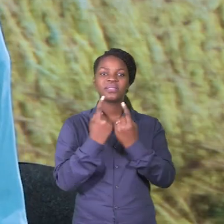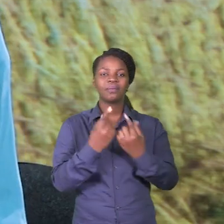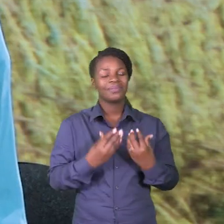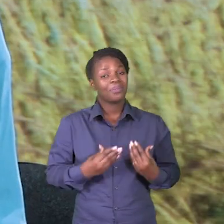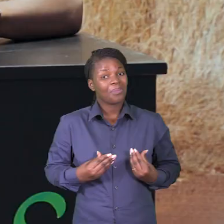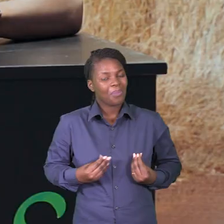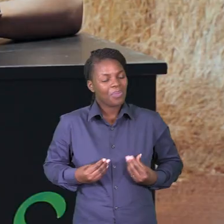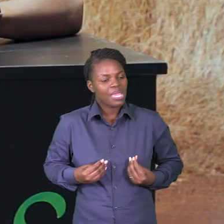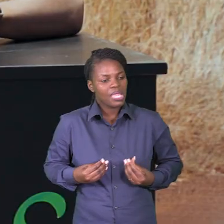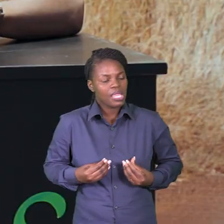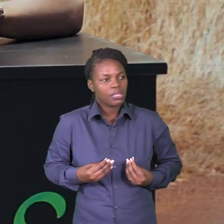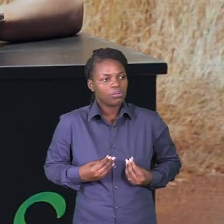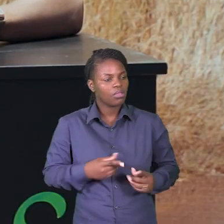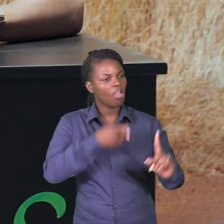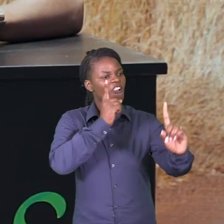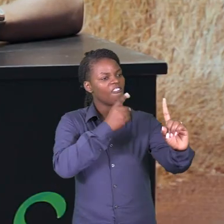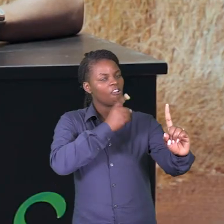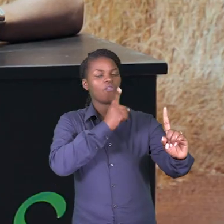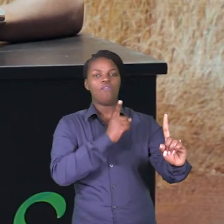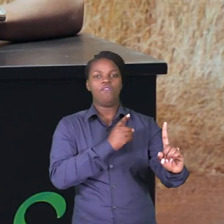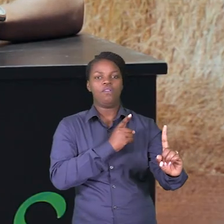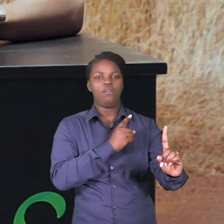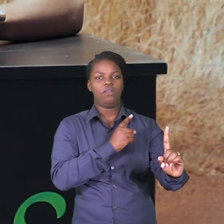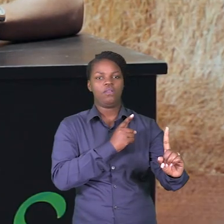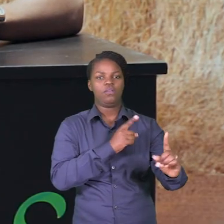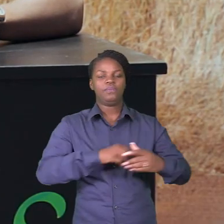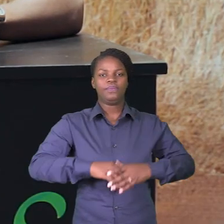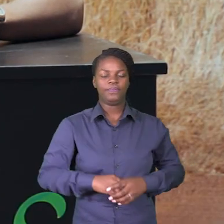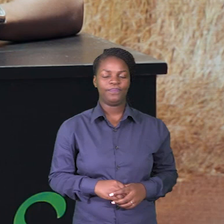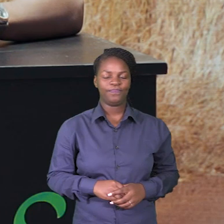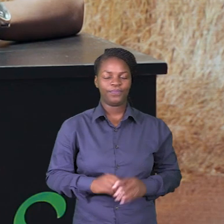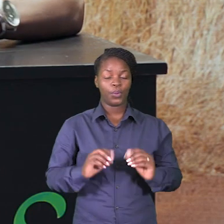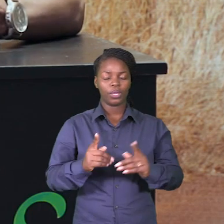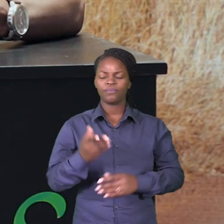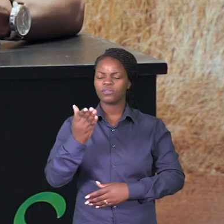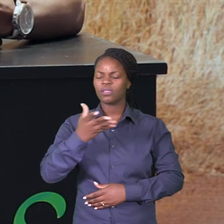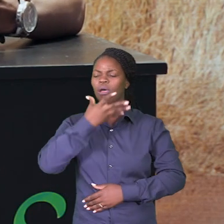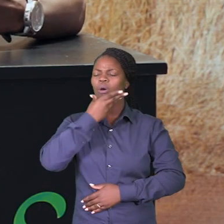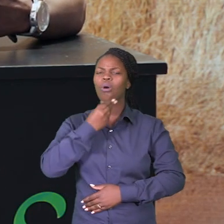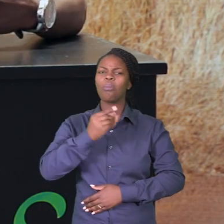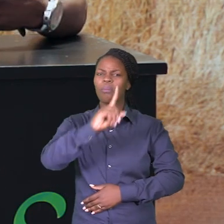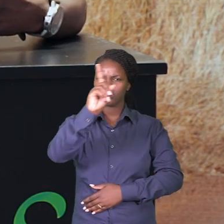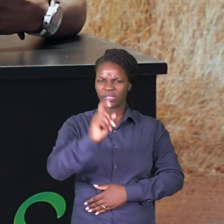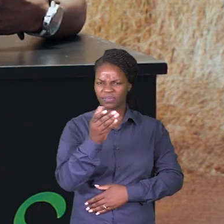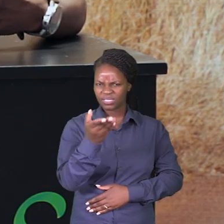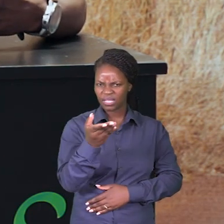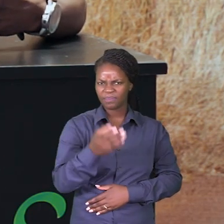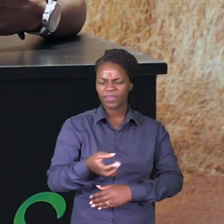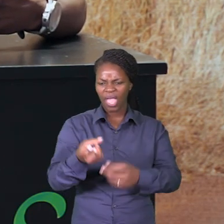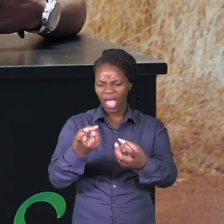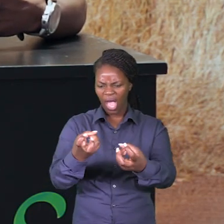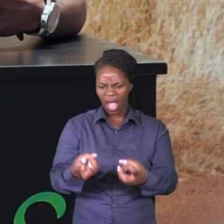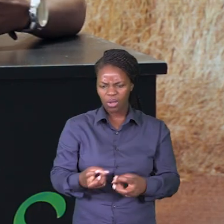de represálias IDR O que é que se pode dizer em relação a aos alunos que